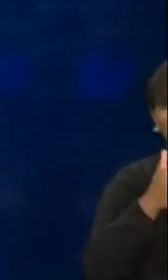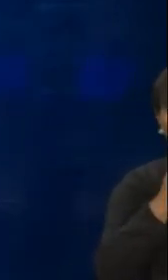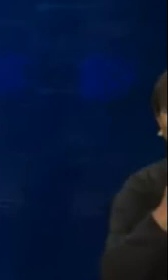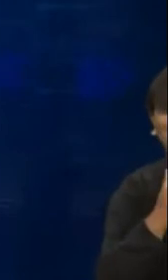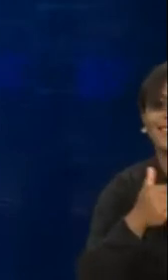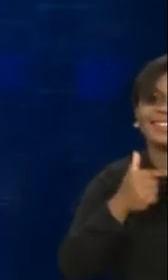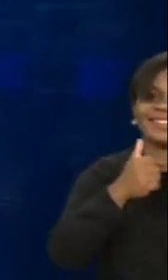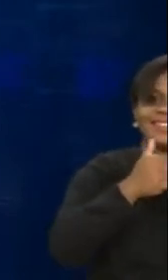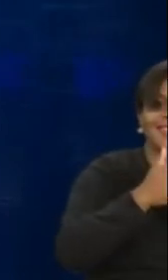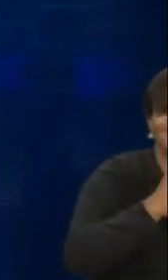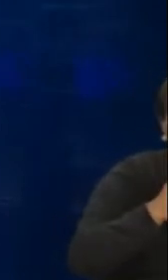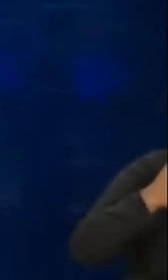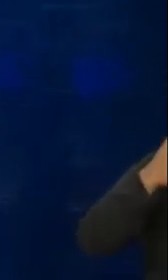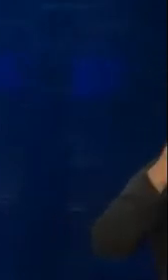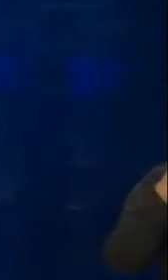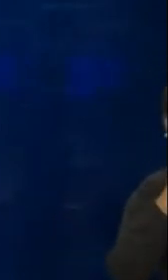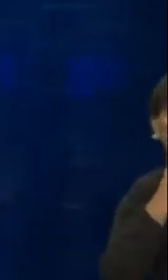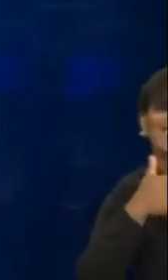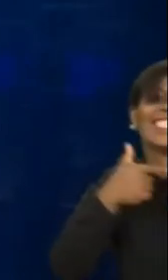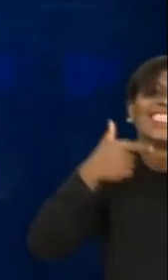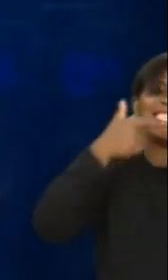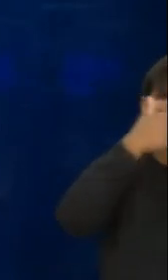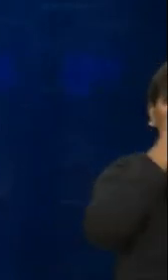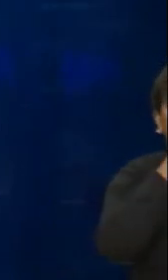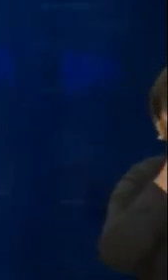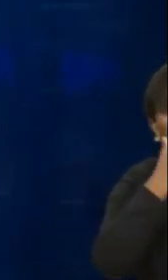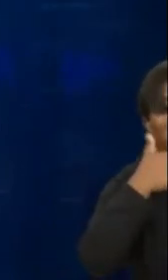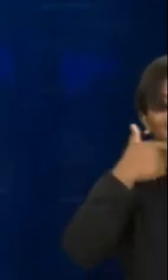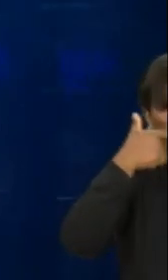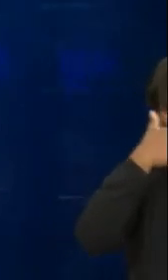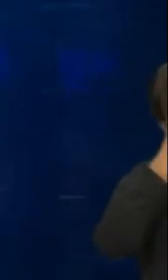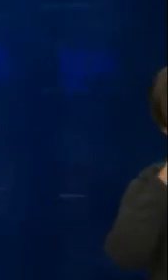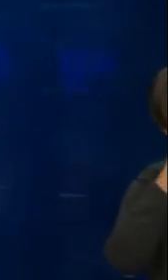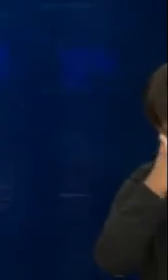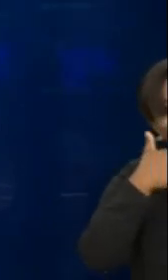Comece a sorrir.